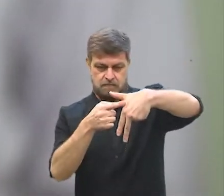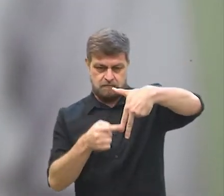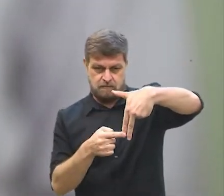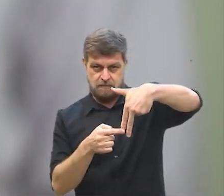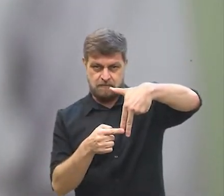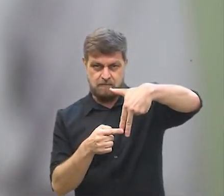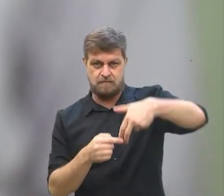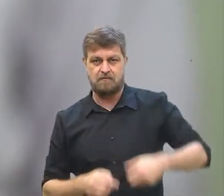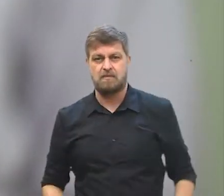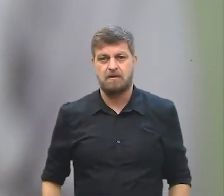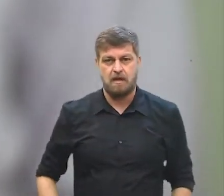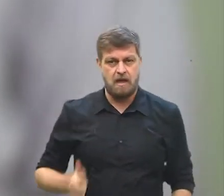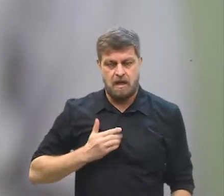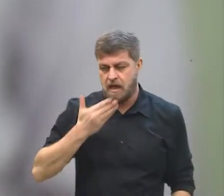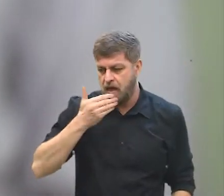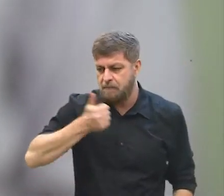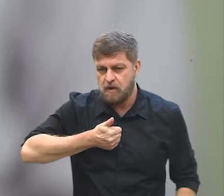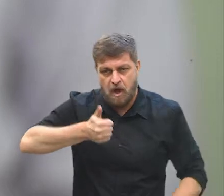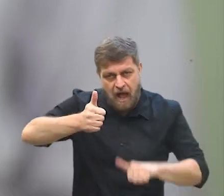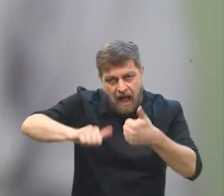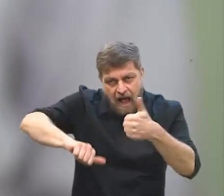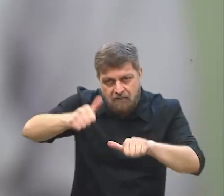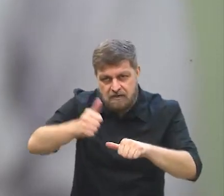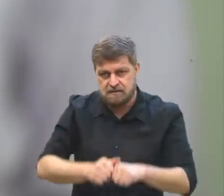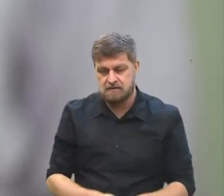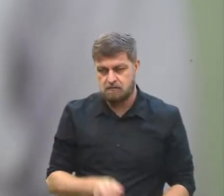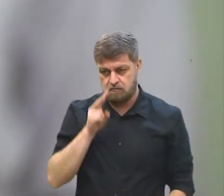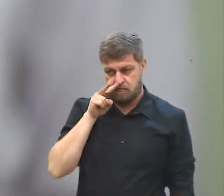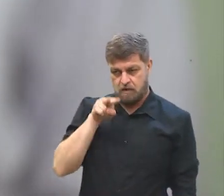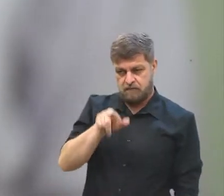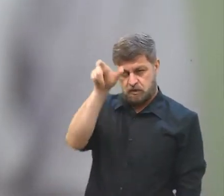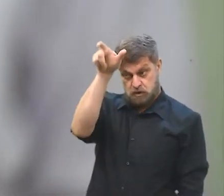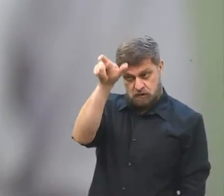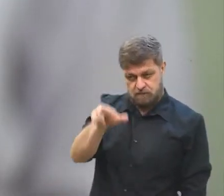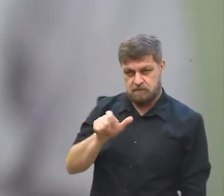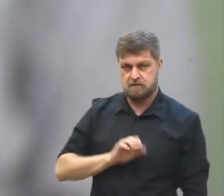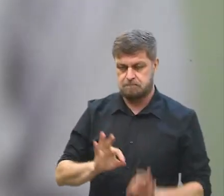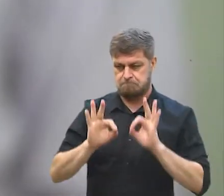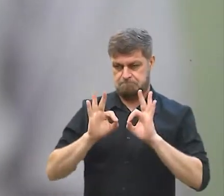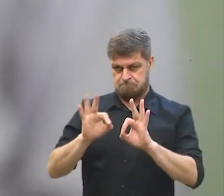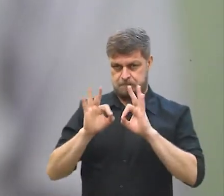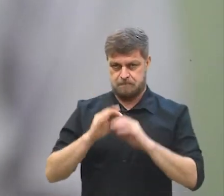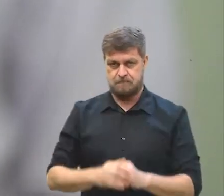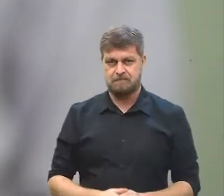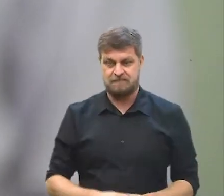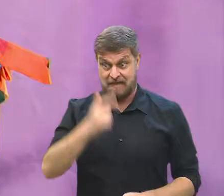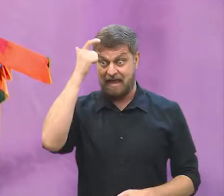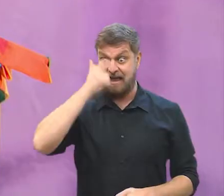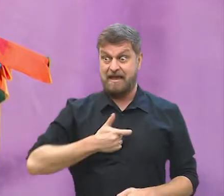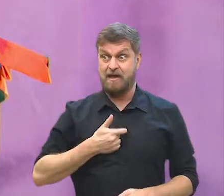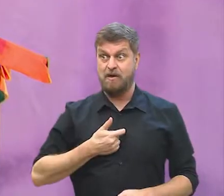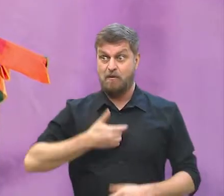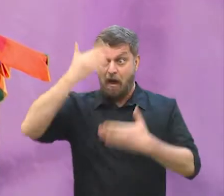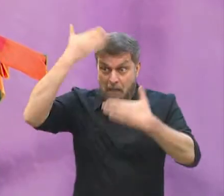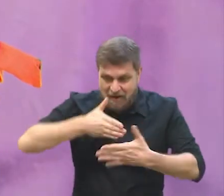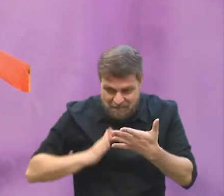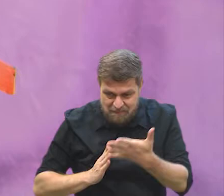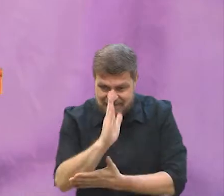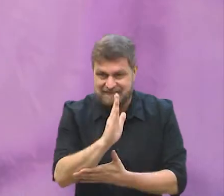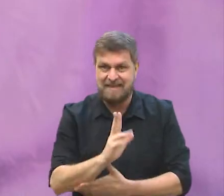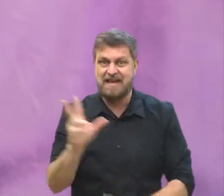pé. Essa é a melhor análise que você faz, olhando você de lado, eu vejo que você tem uma boa postura. Passei no teste,